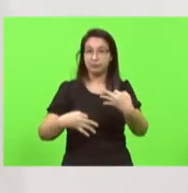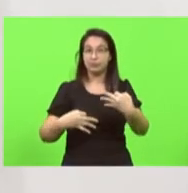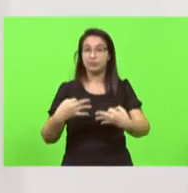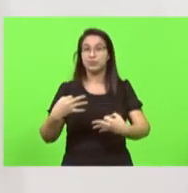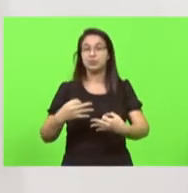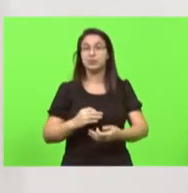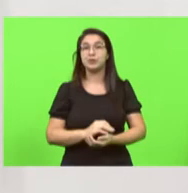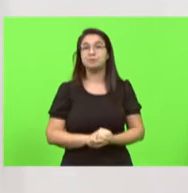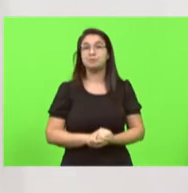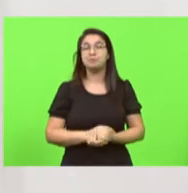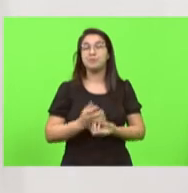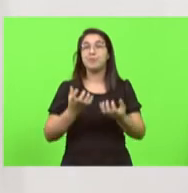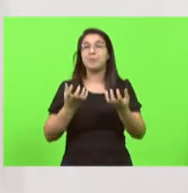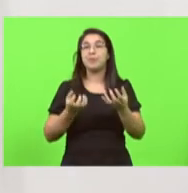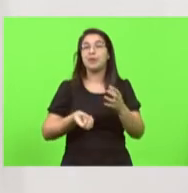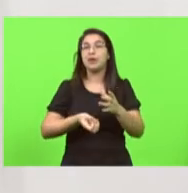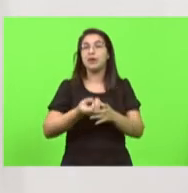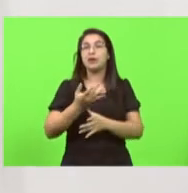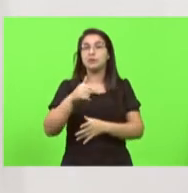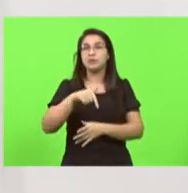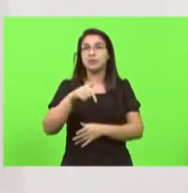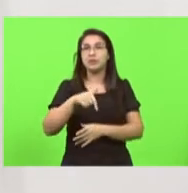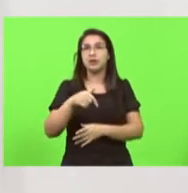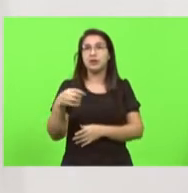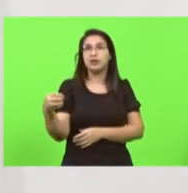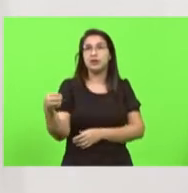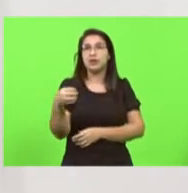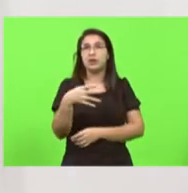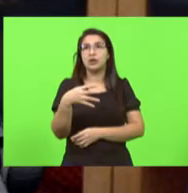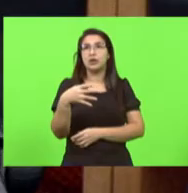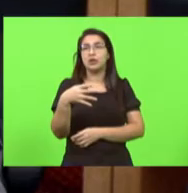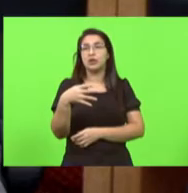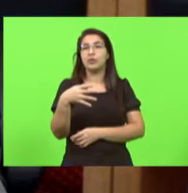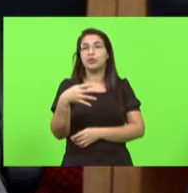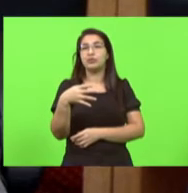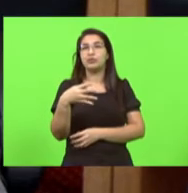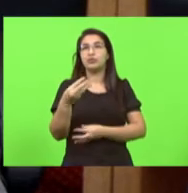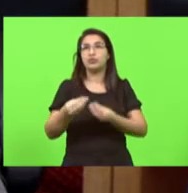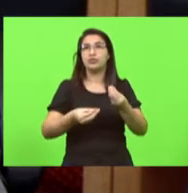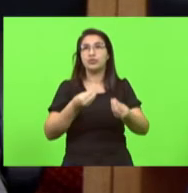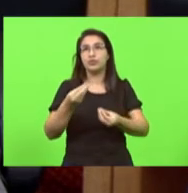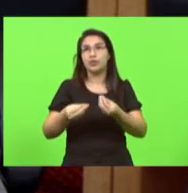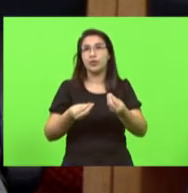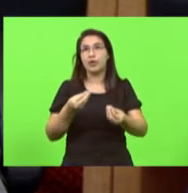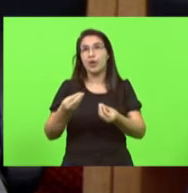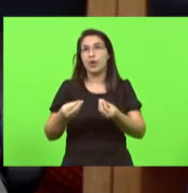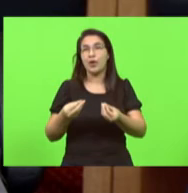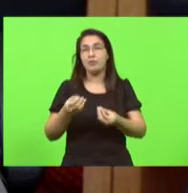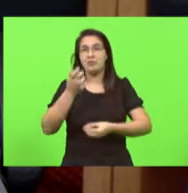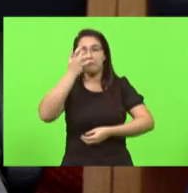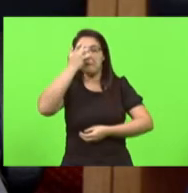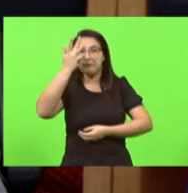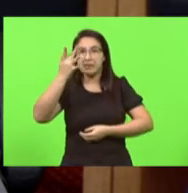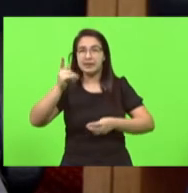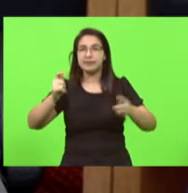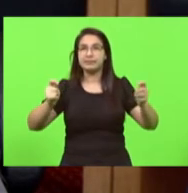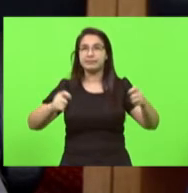Nós criamos em Santa Catarina uma nova modalidade de facilitação,